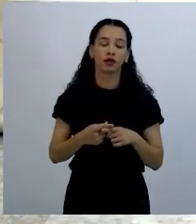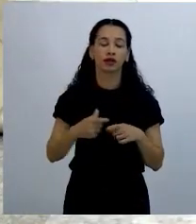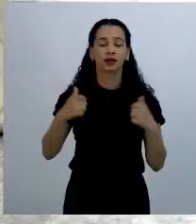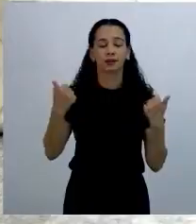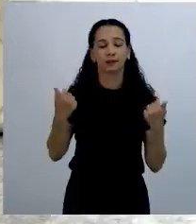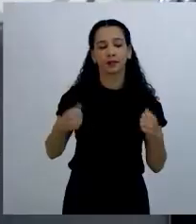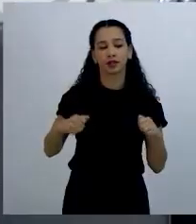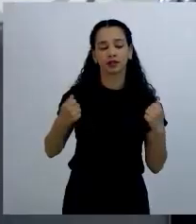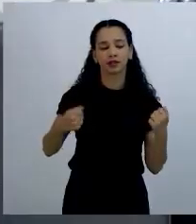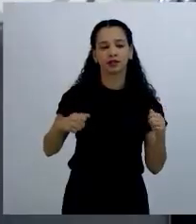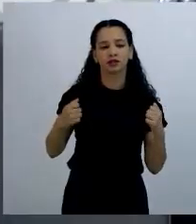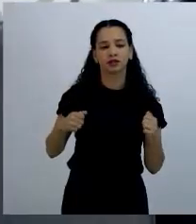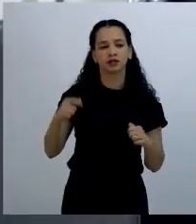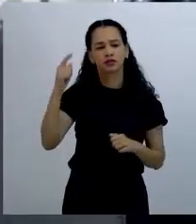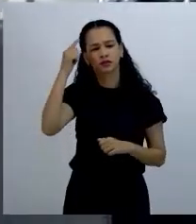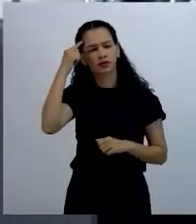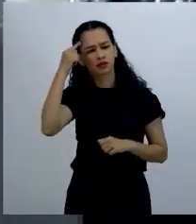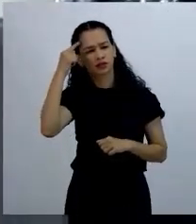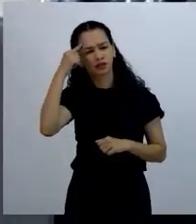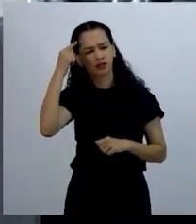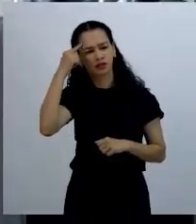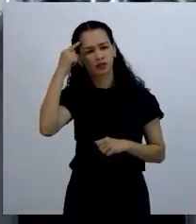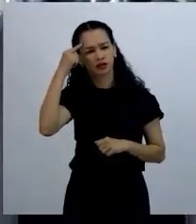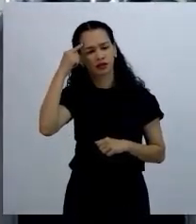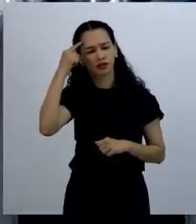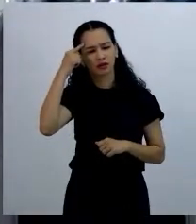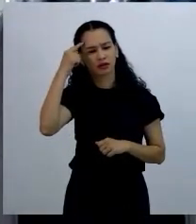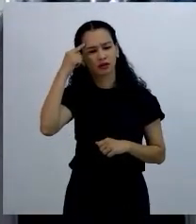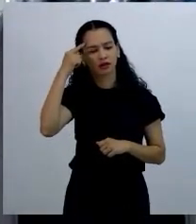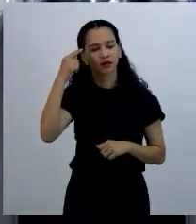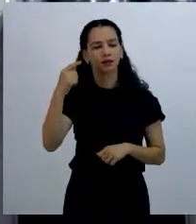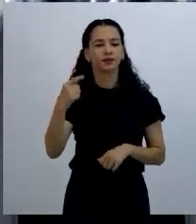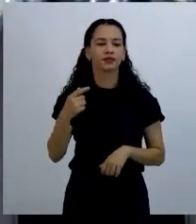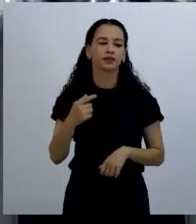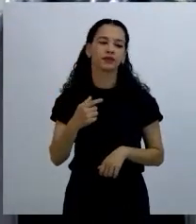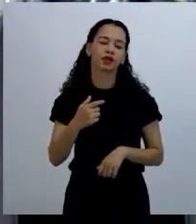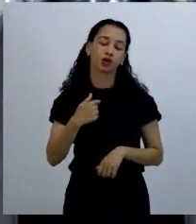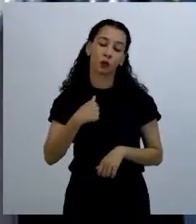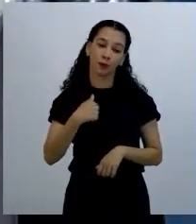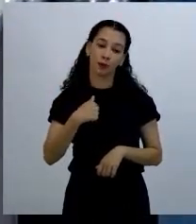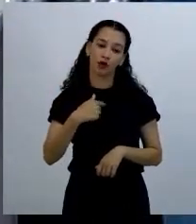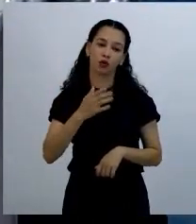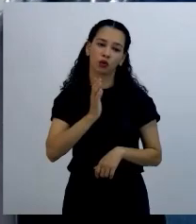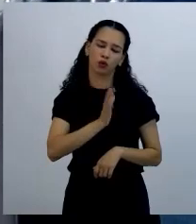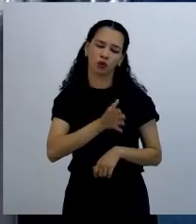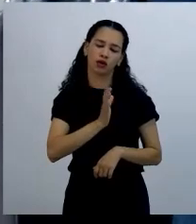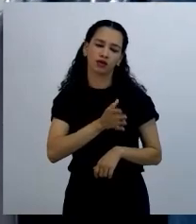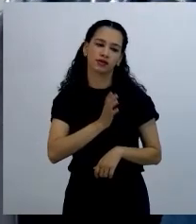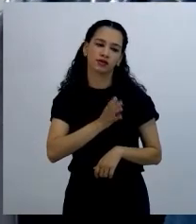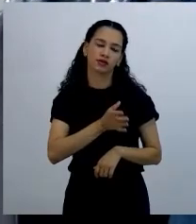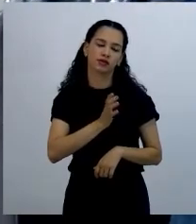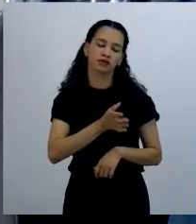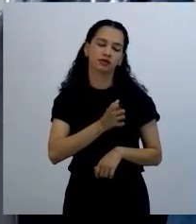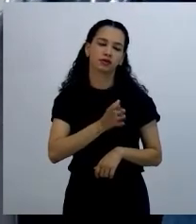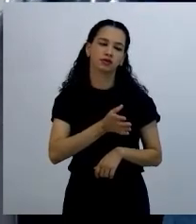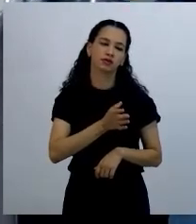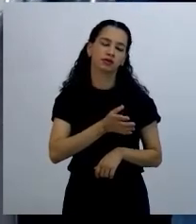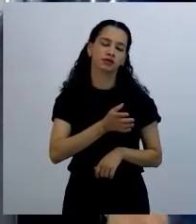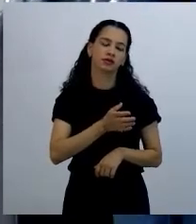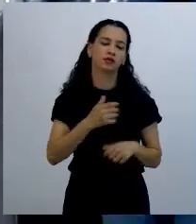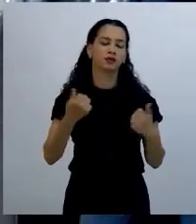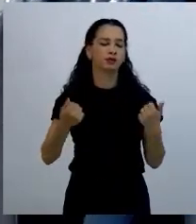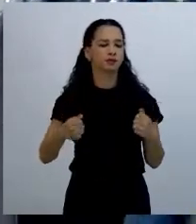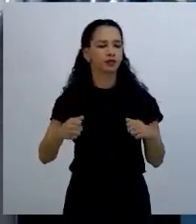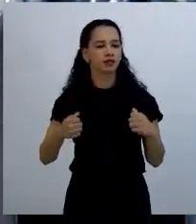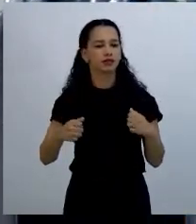sabe irmãos as raízes da Amargura vão penetrar cada vez mais na minha alma e isso vai roubar todo